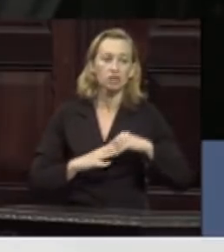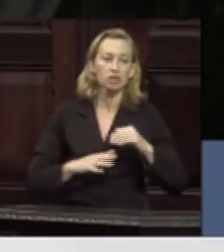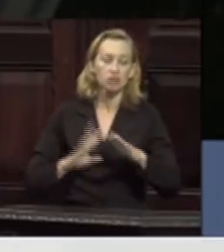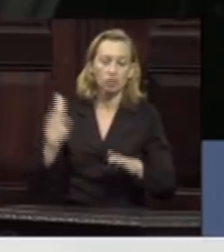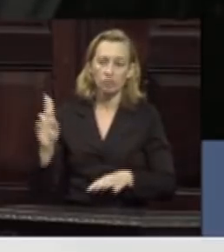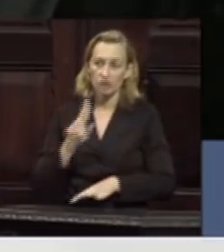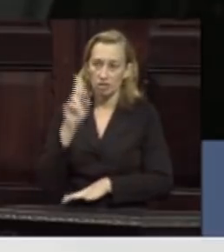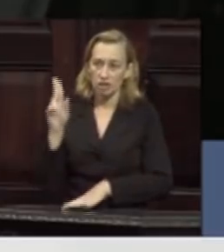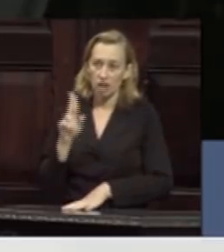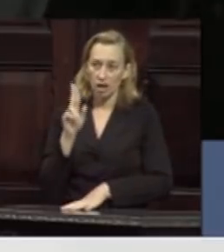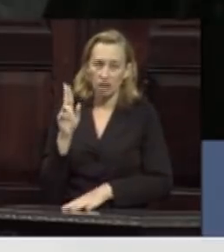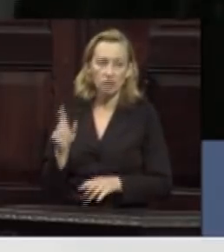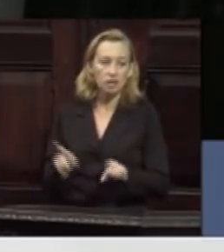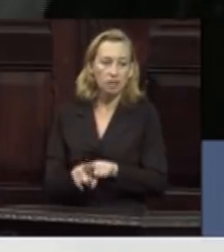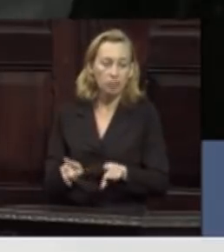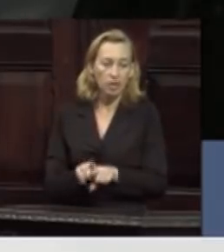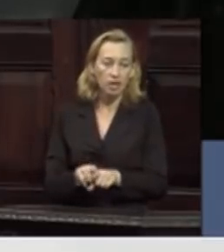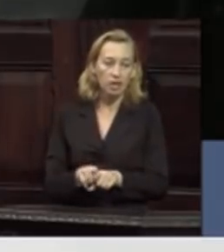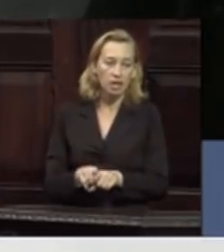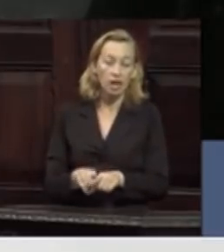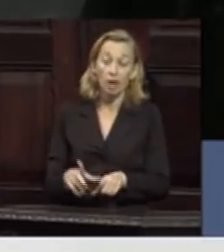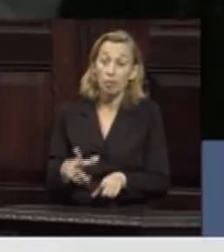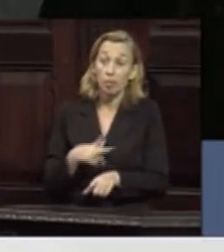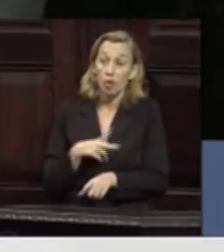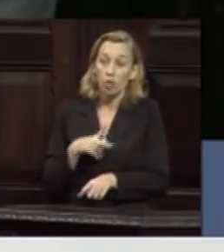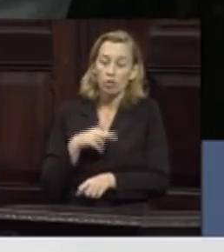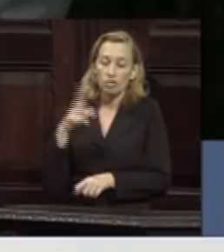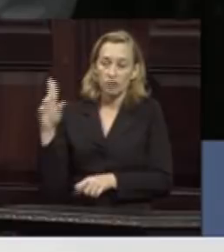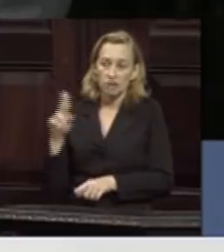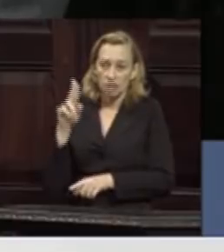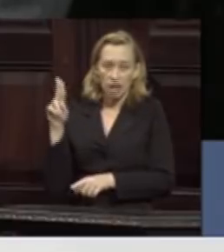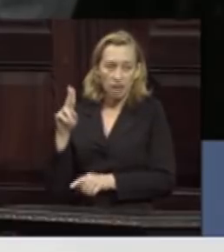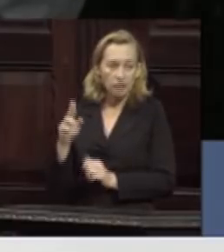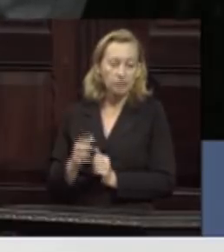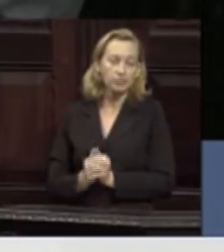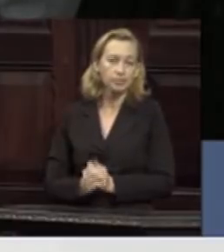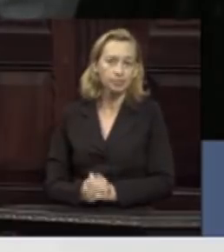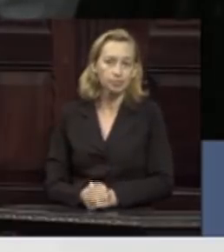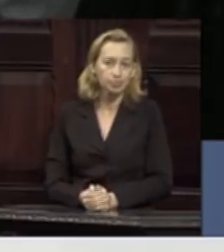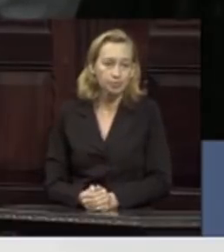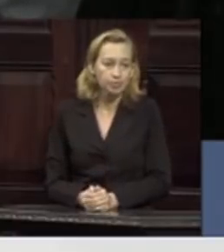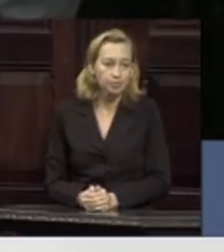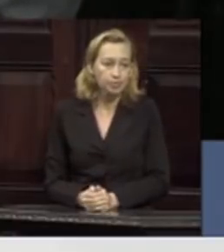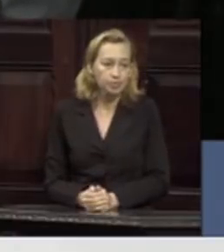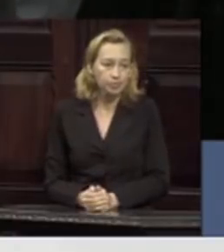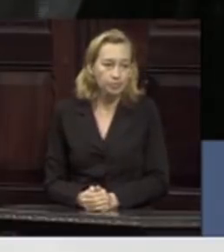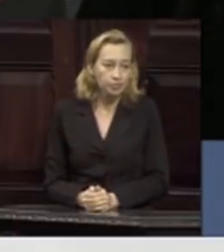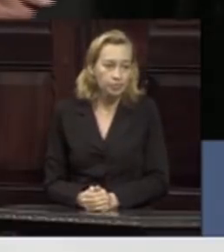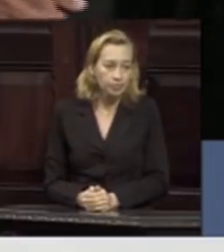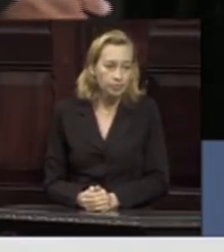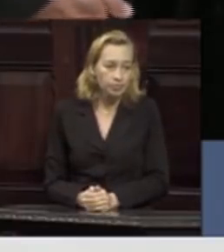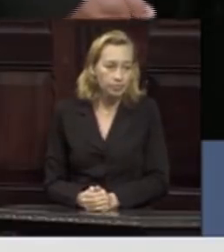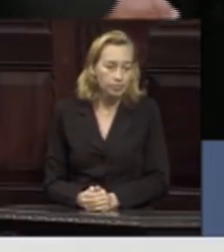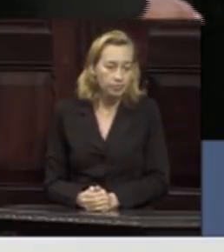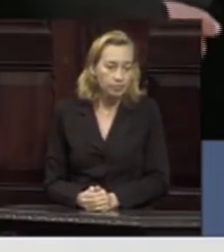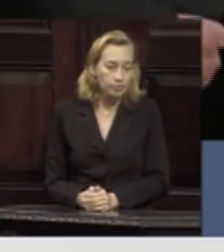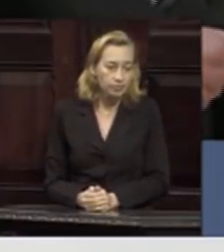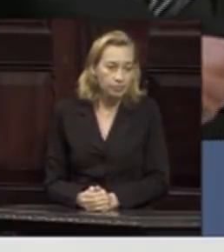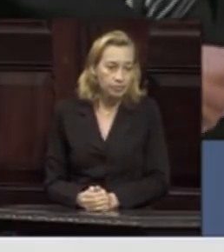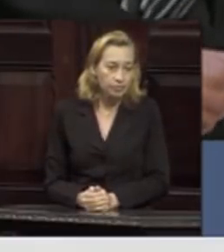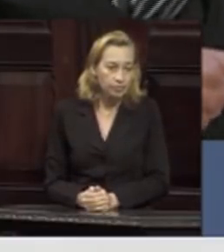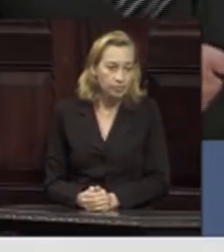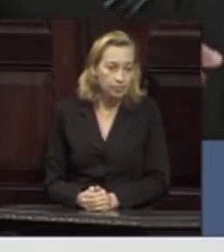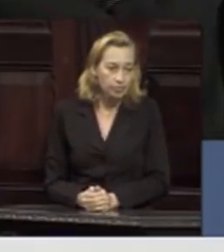própria casa, conseguimos aprovar uma emenda constitucional para garantir os duodécimos.